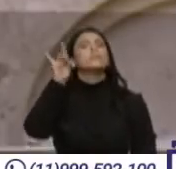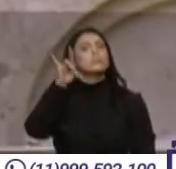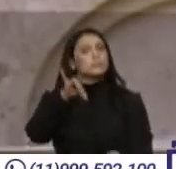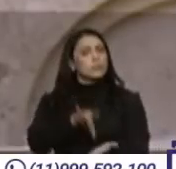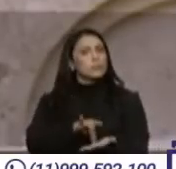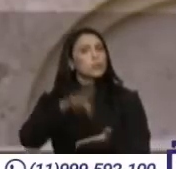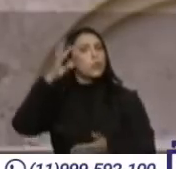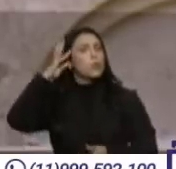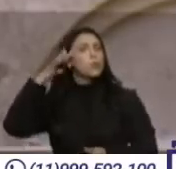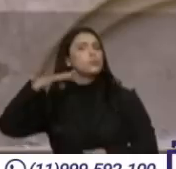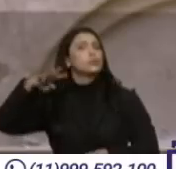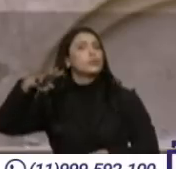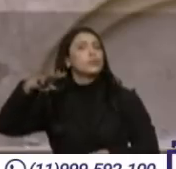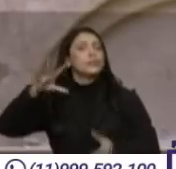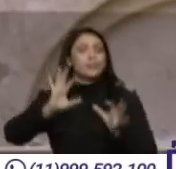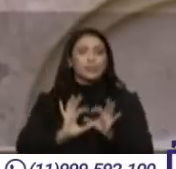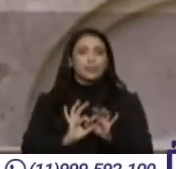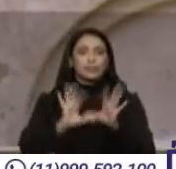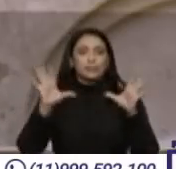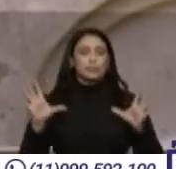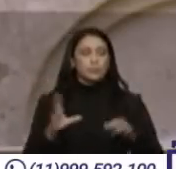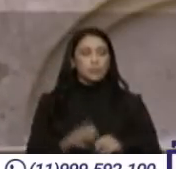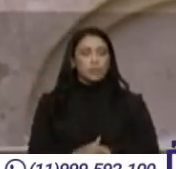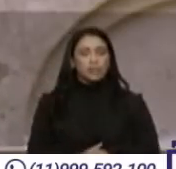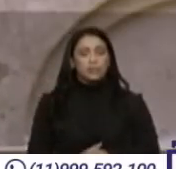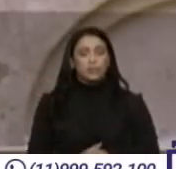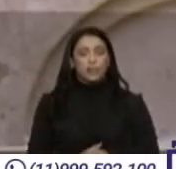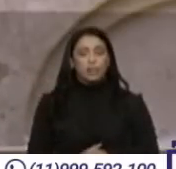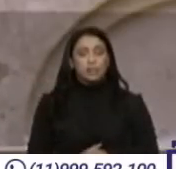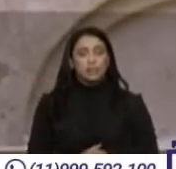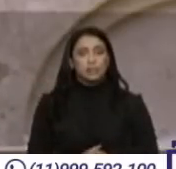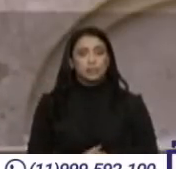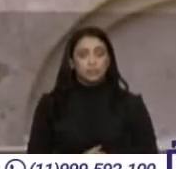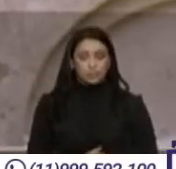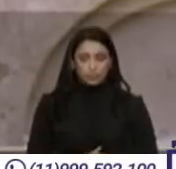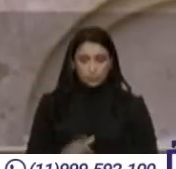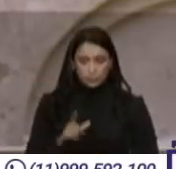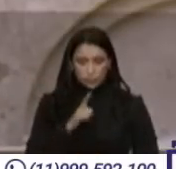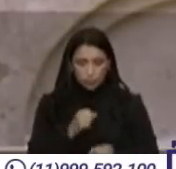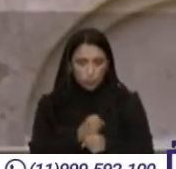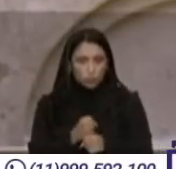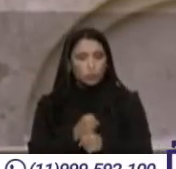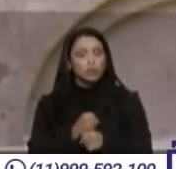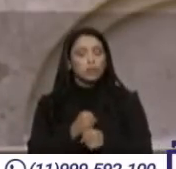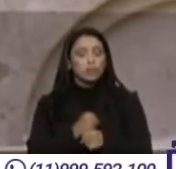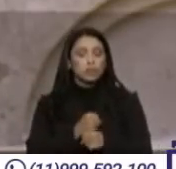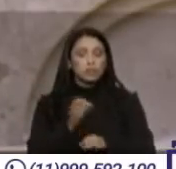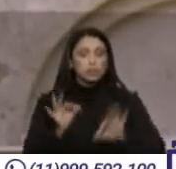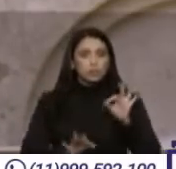o sonho de liberdade. Declaro aberto o ano judiciário de